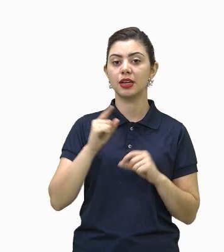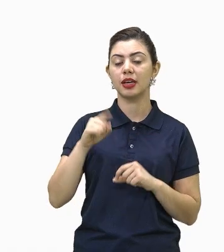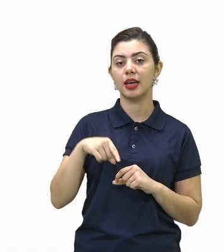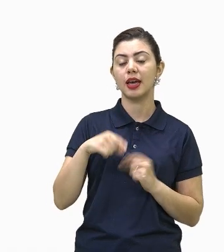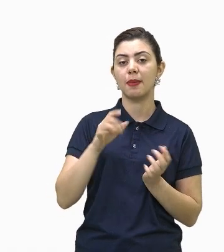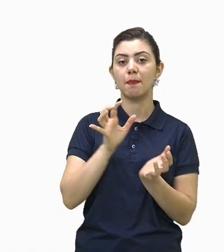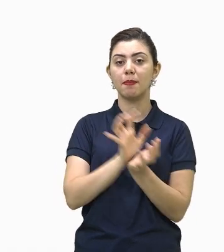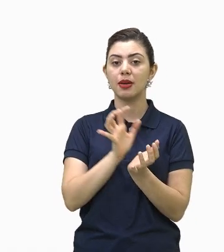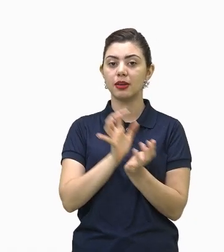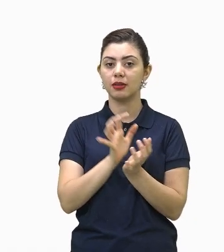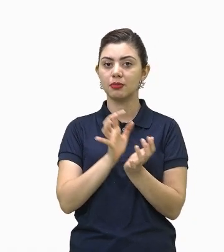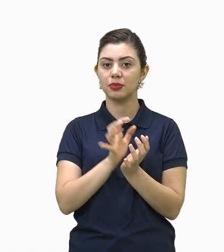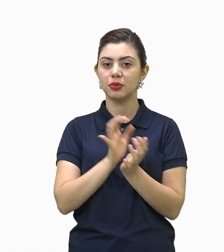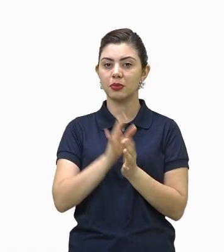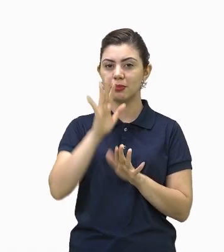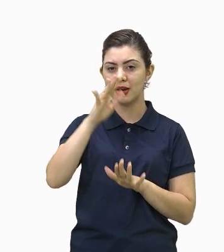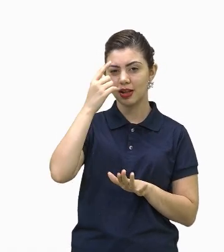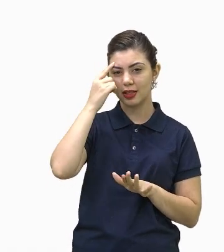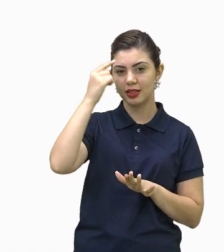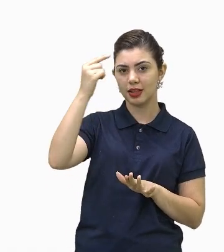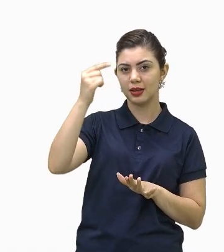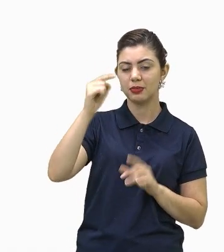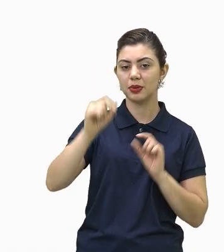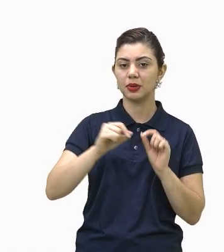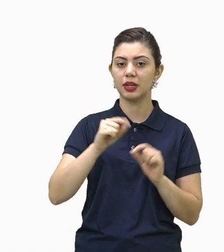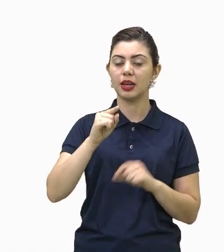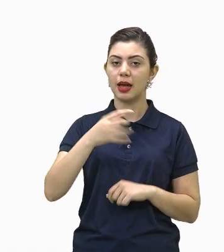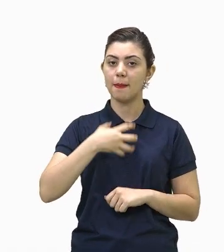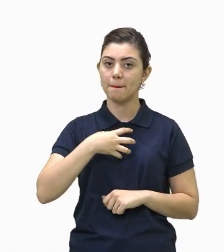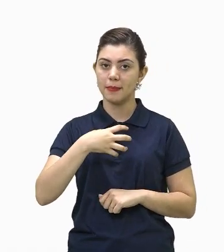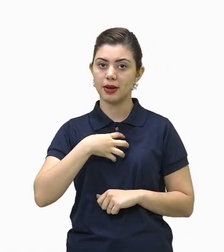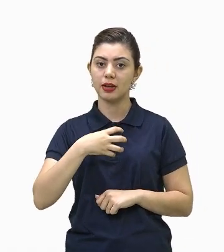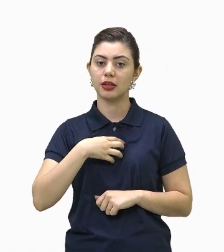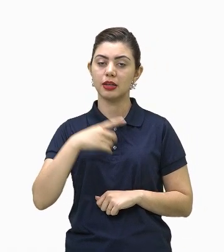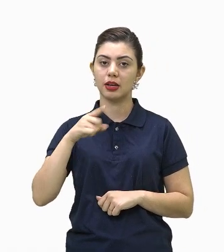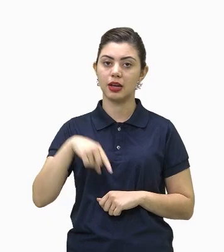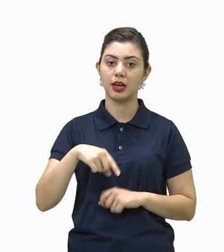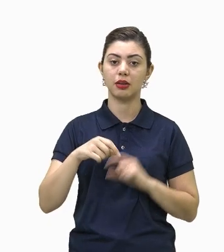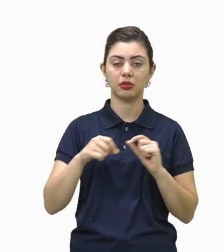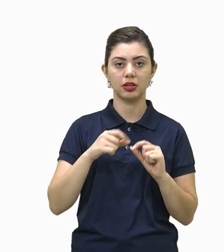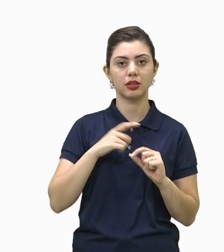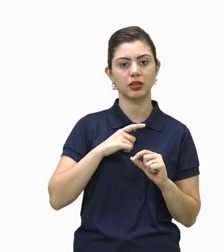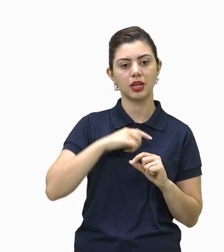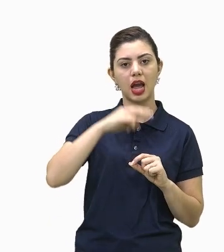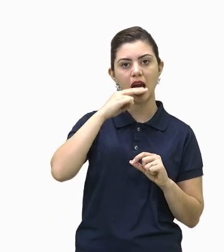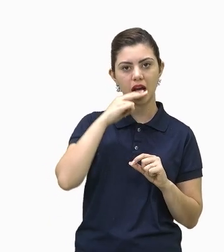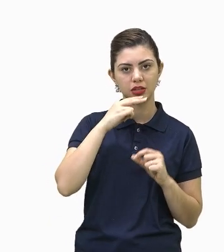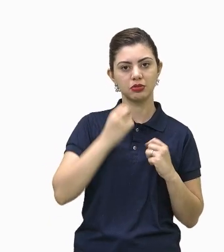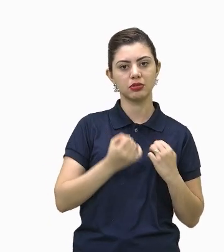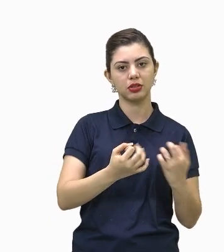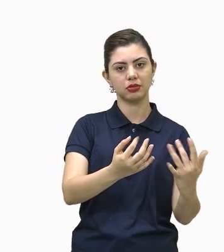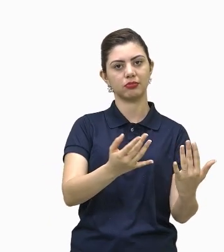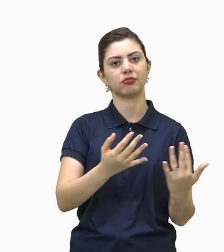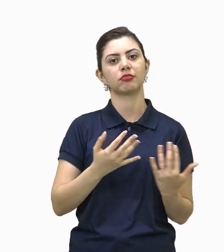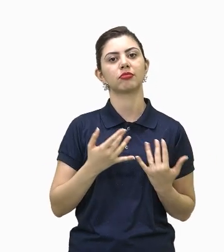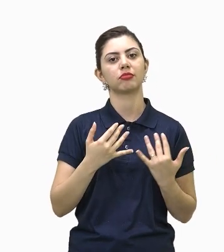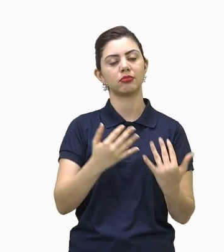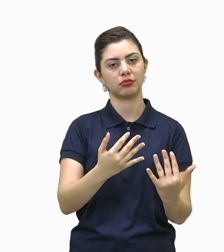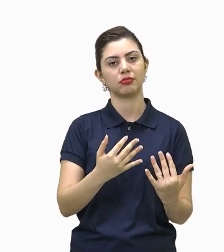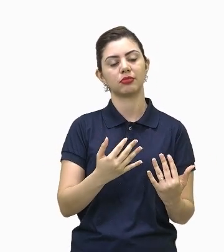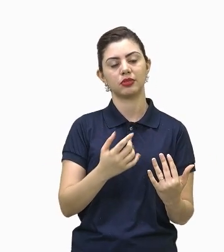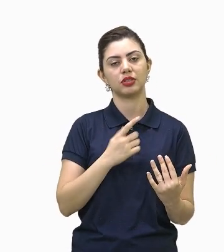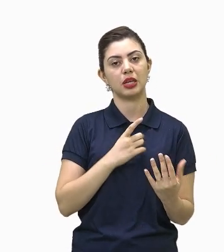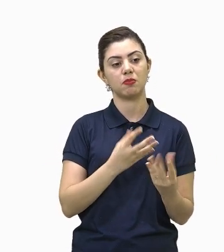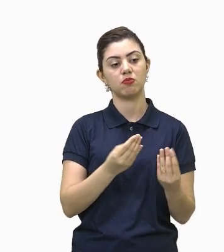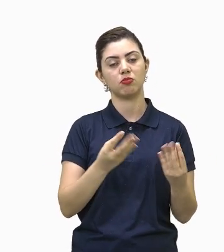também que a Bahia, ela era também uma grande produtora, então, aí de açúcar. Por isso que a gente vai direto no coração, o Nordeste,